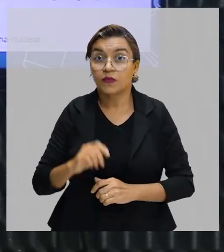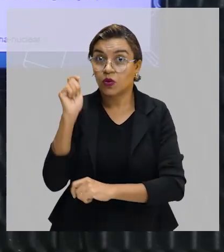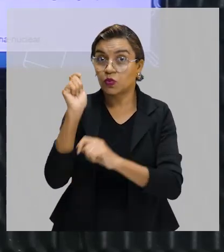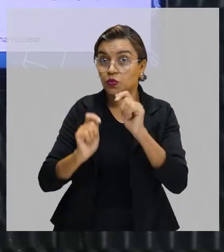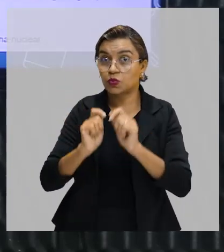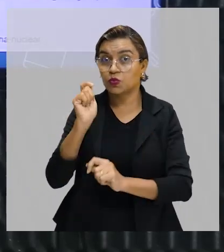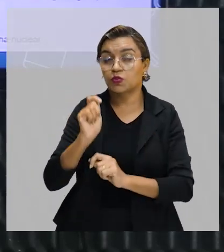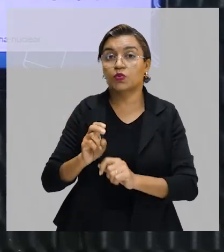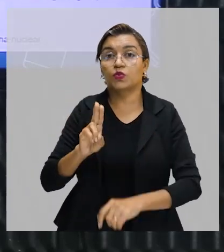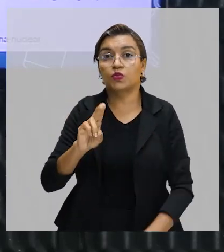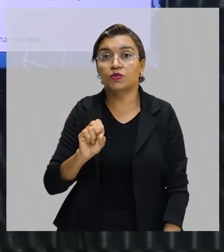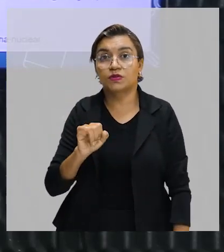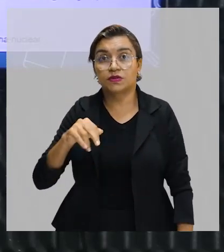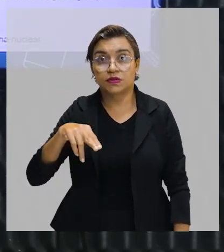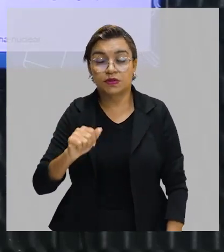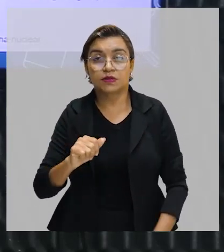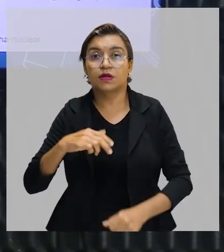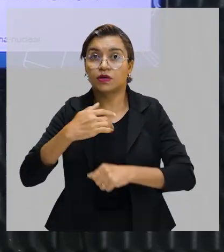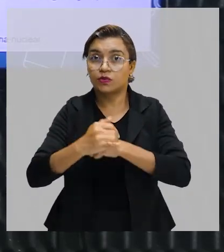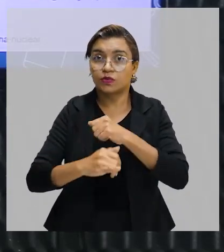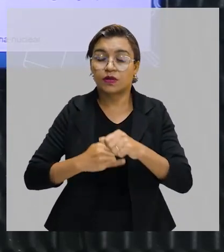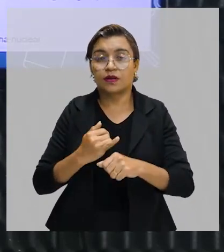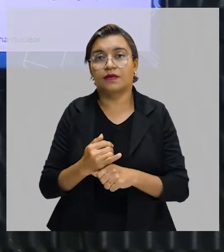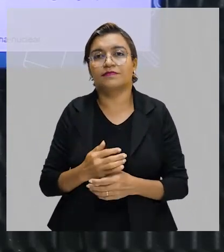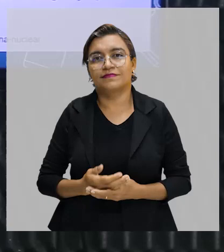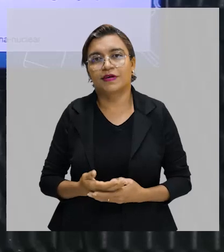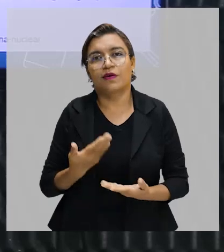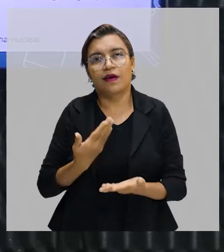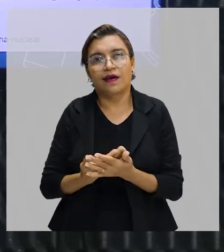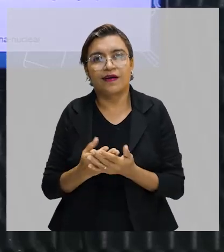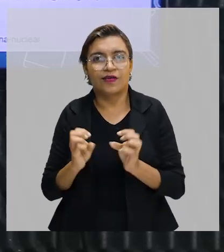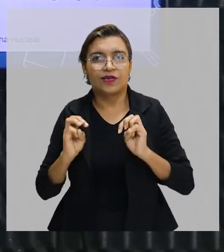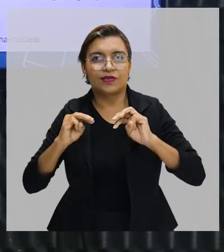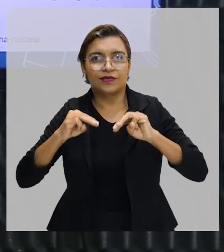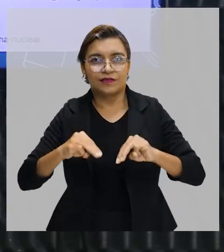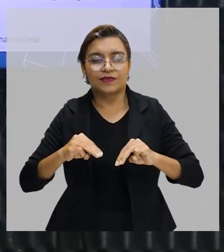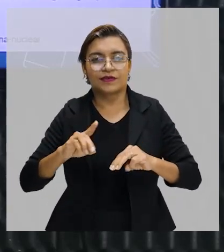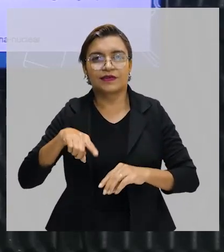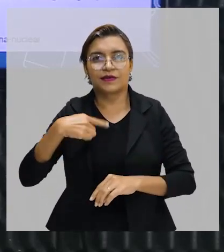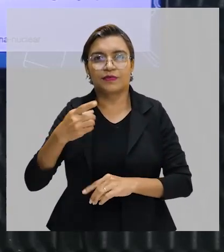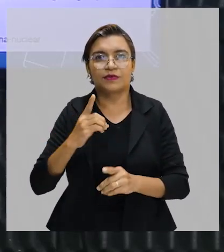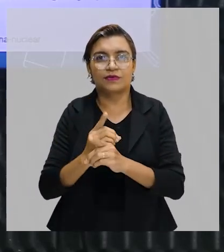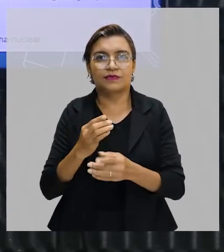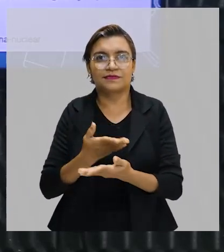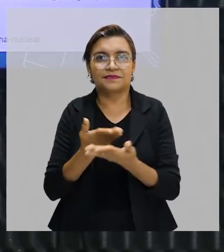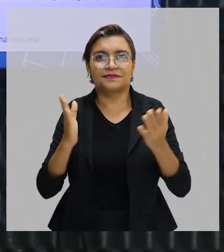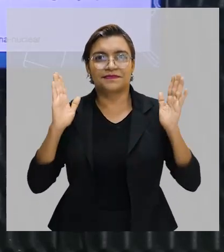usinas nucleares, tá ok? Então, com essa informação, nós finalizamos a aula de hoje e até a próxima.